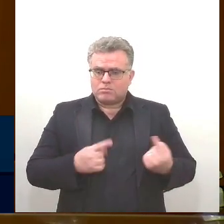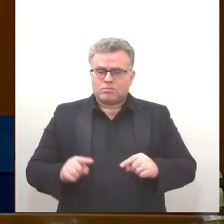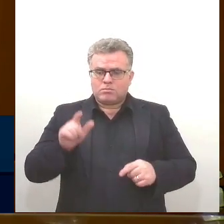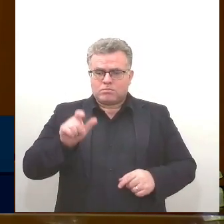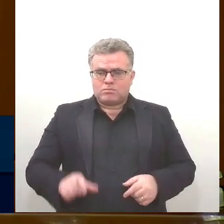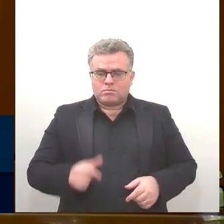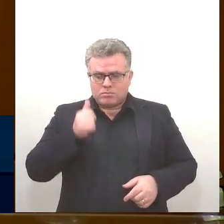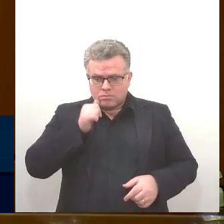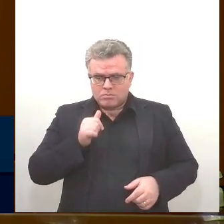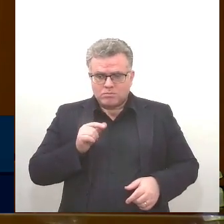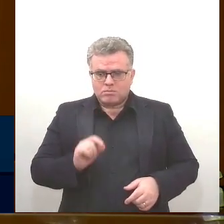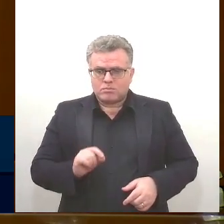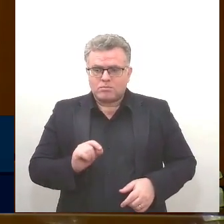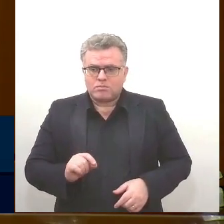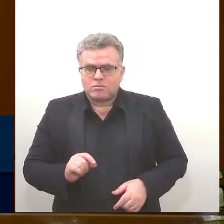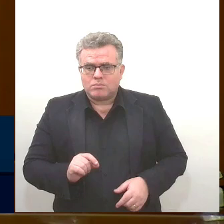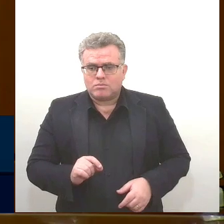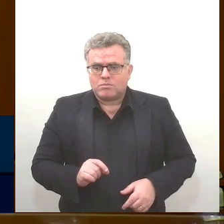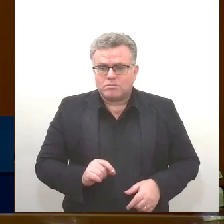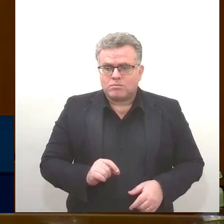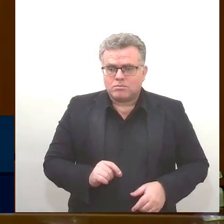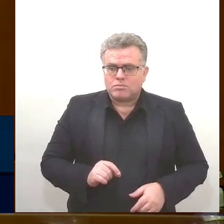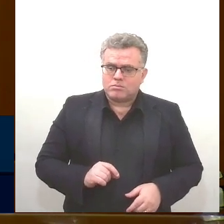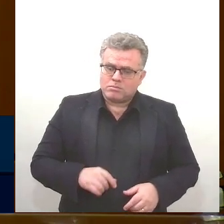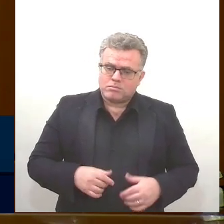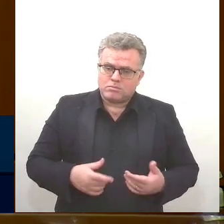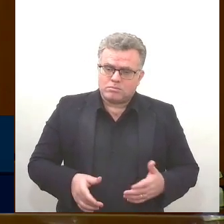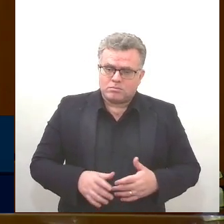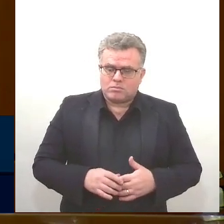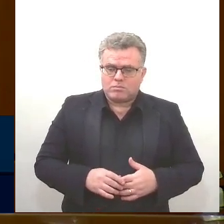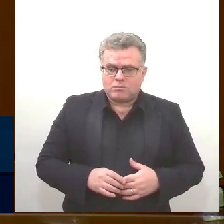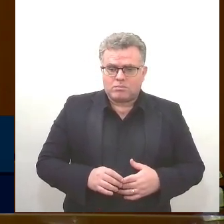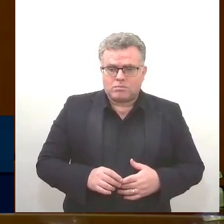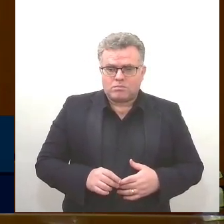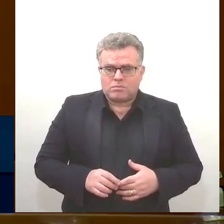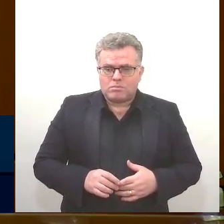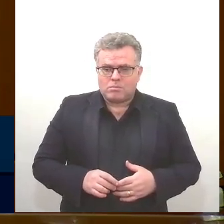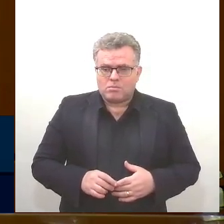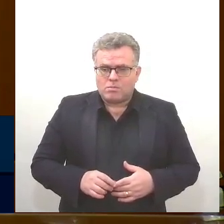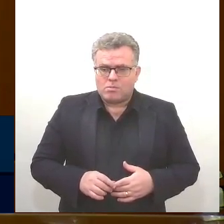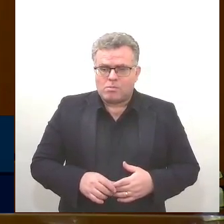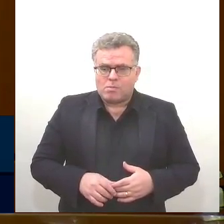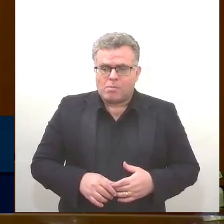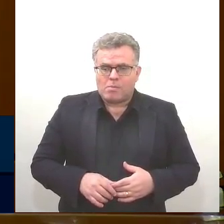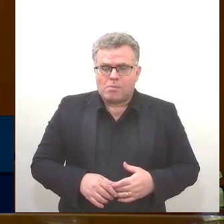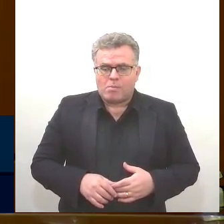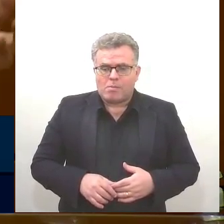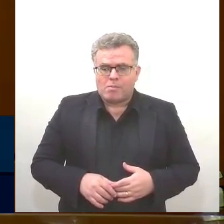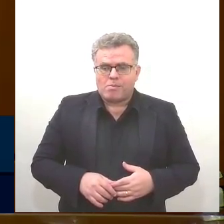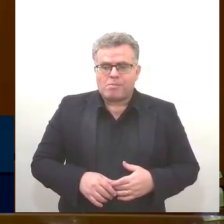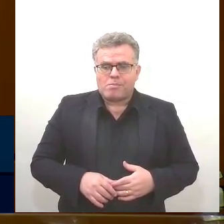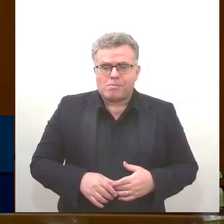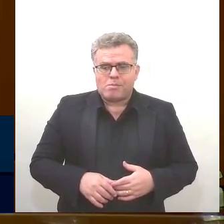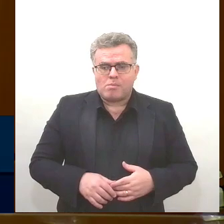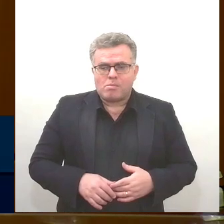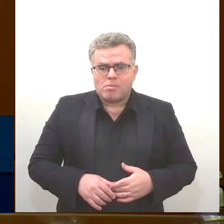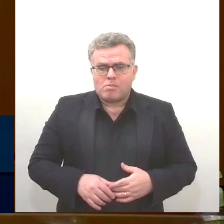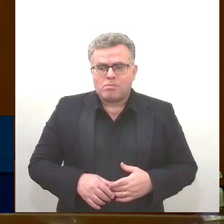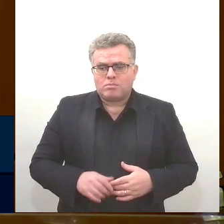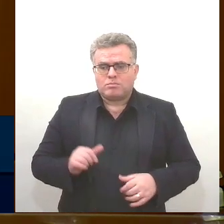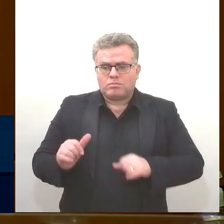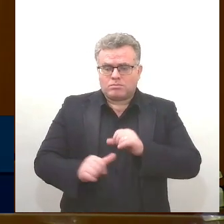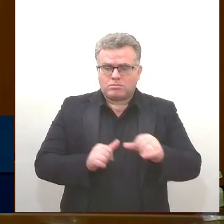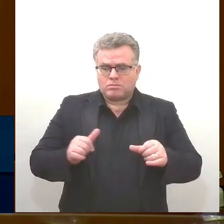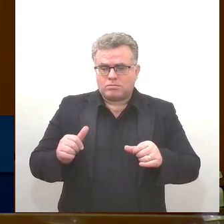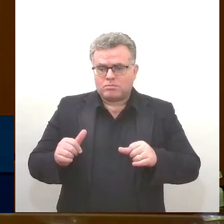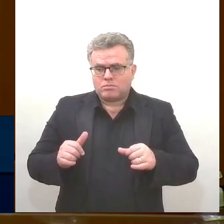por algumas pessoas para mudar o seu posicionamento nas